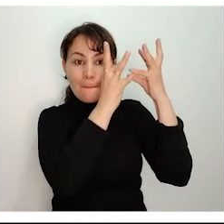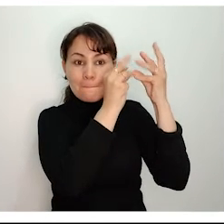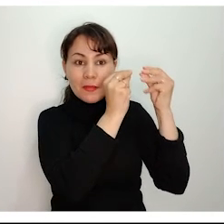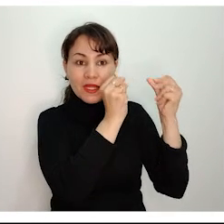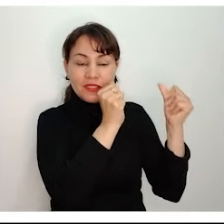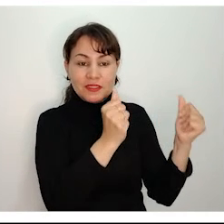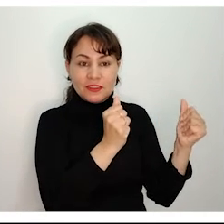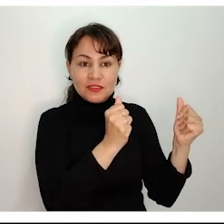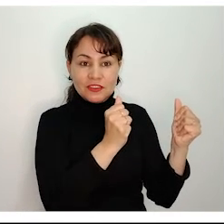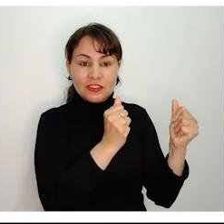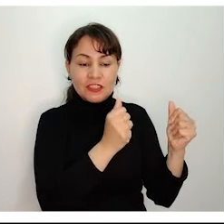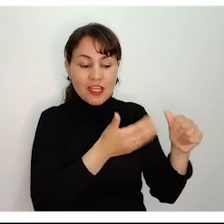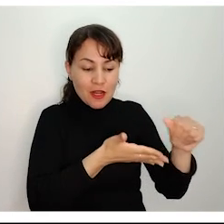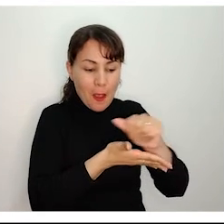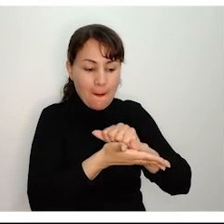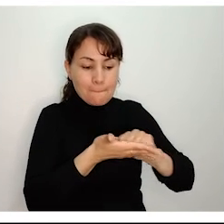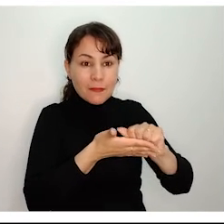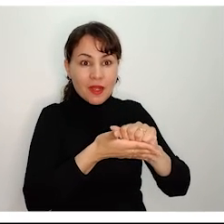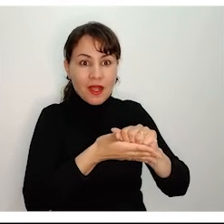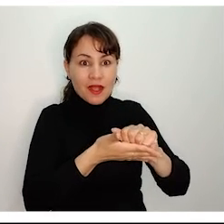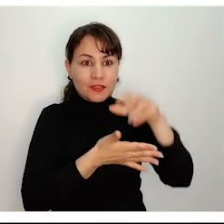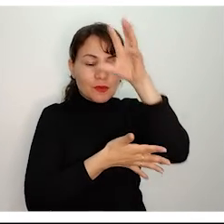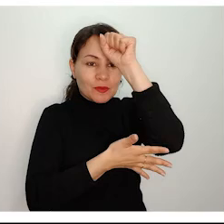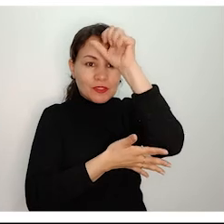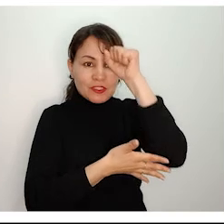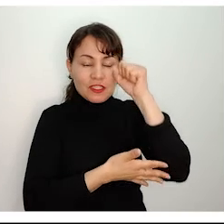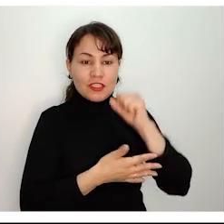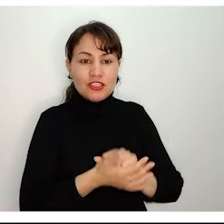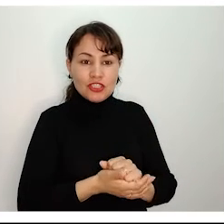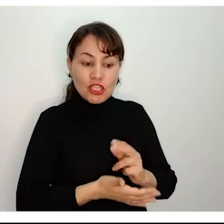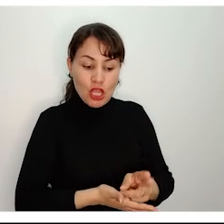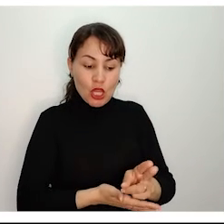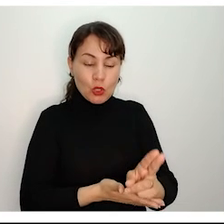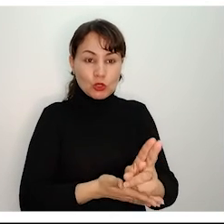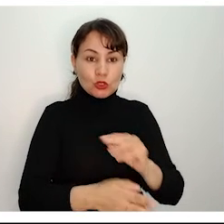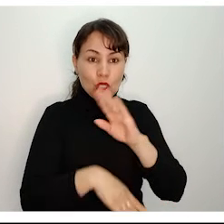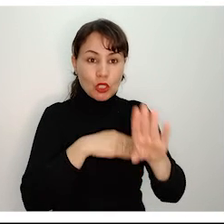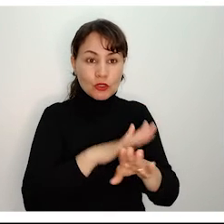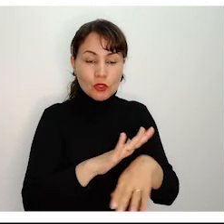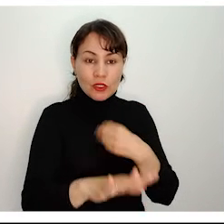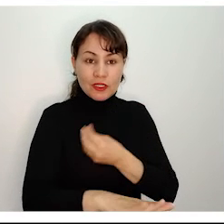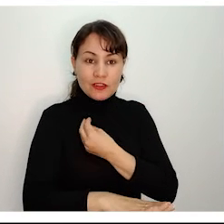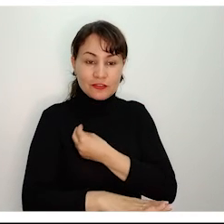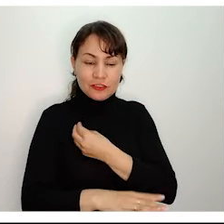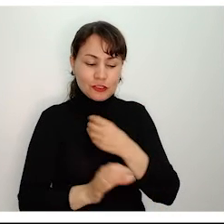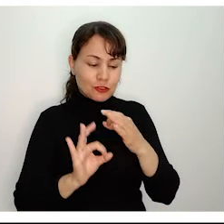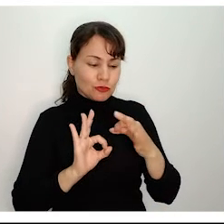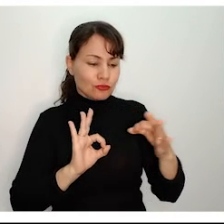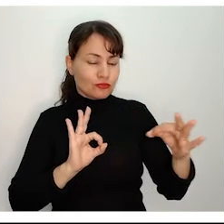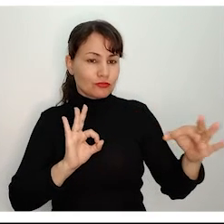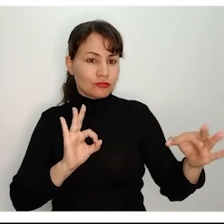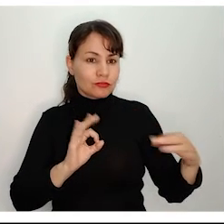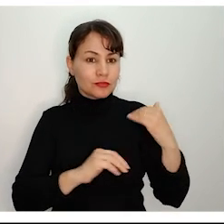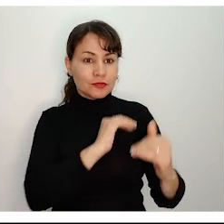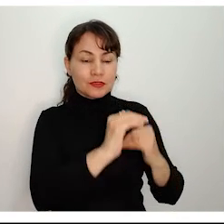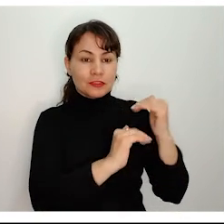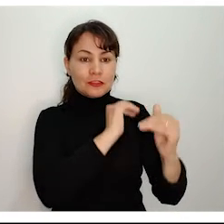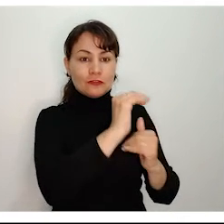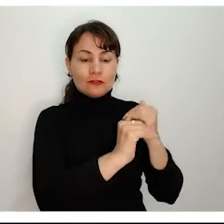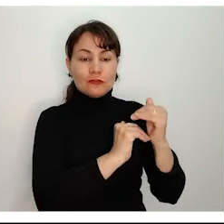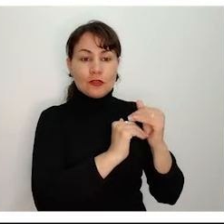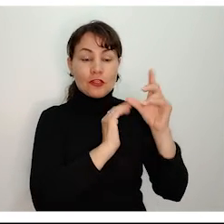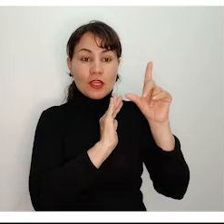A plasticidade é a base para essa aprendizagem. Ela permanece ao longo de toda a nossa vida, ao longo de